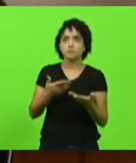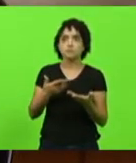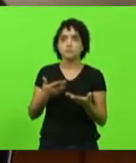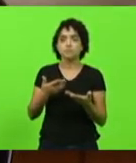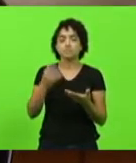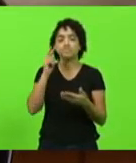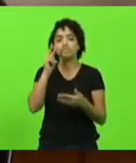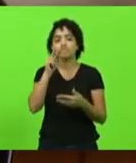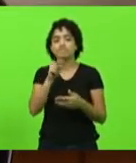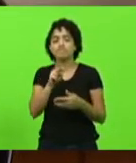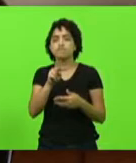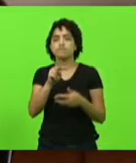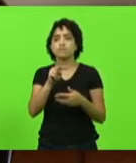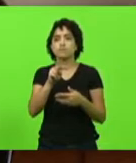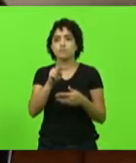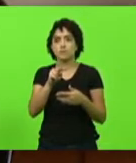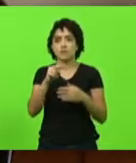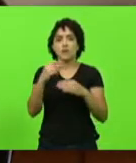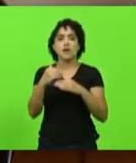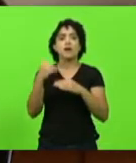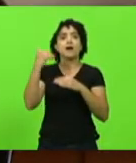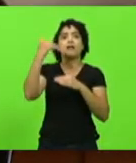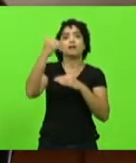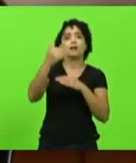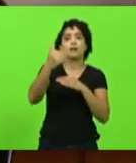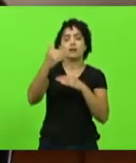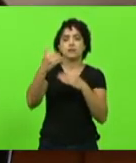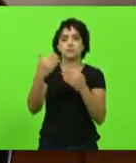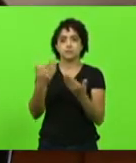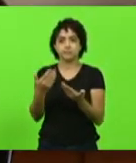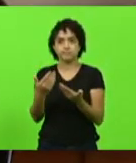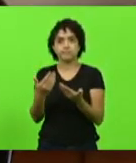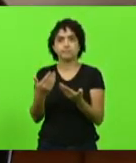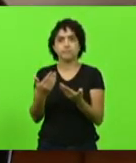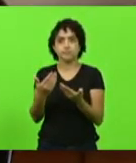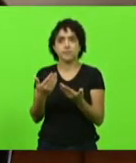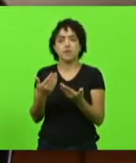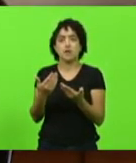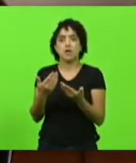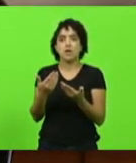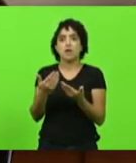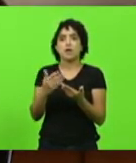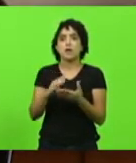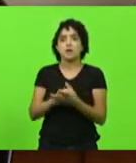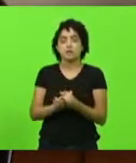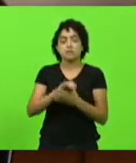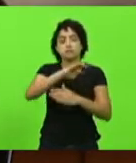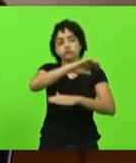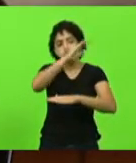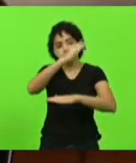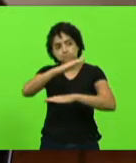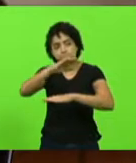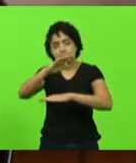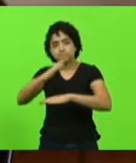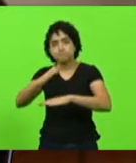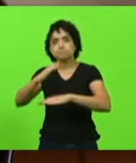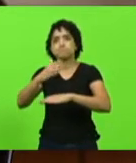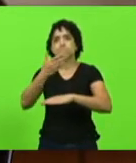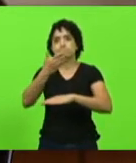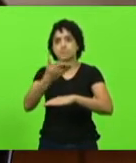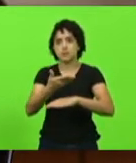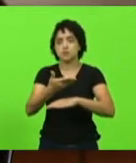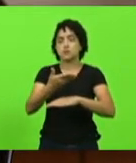olhar, além da montanha, de estar se instalando no nosso grande Alto Vale, esse Alto Vale